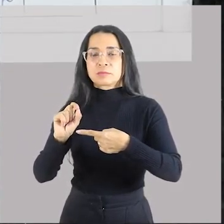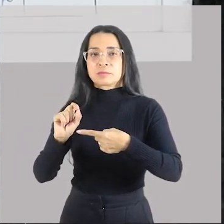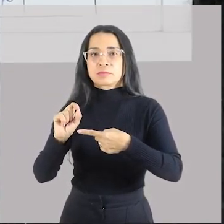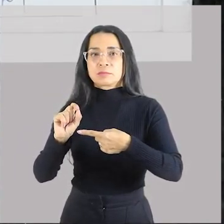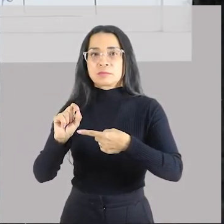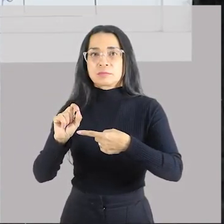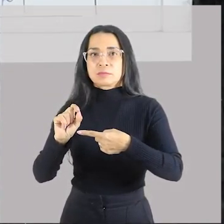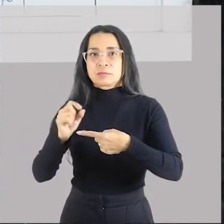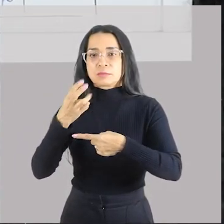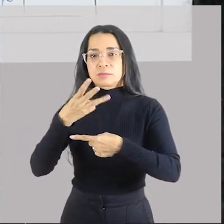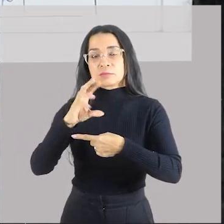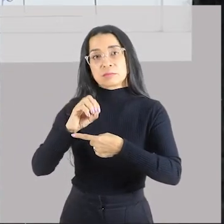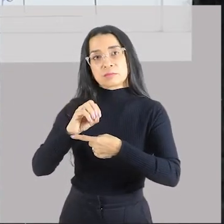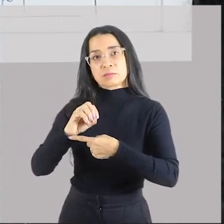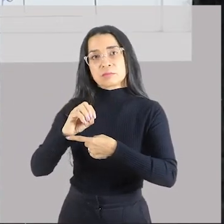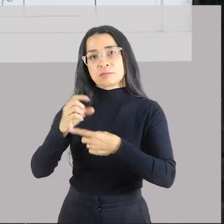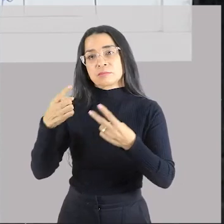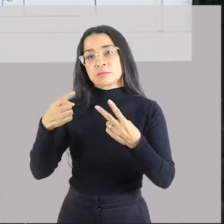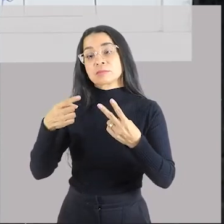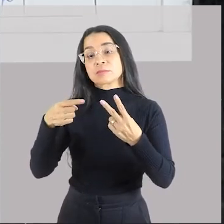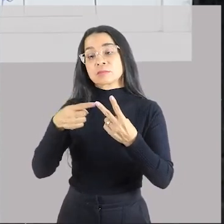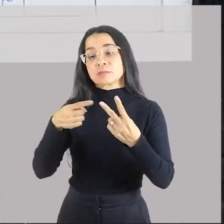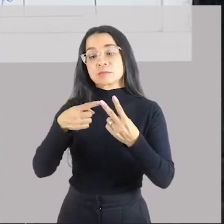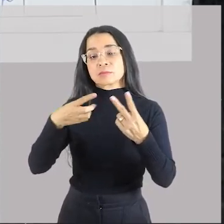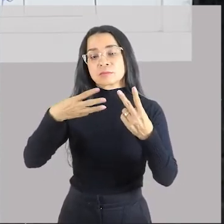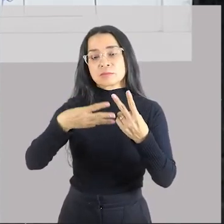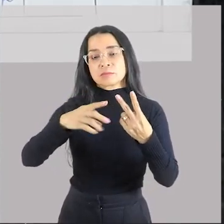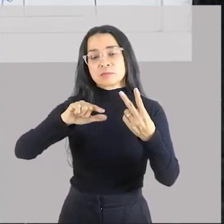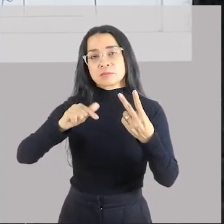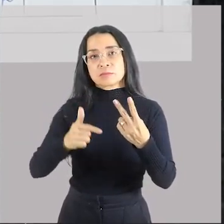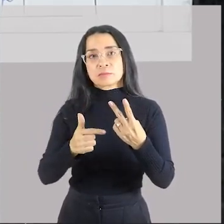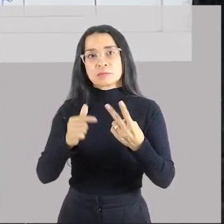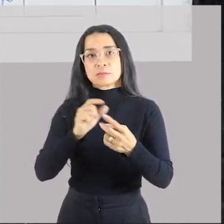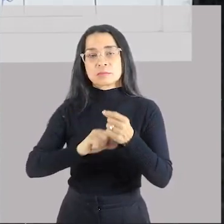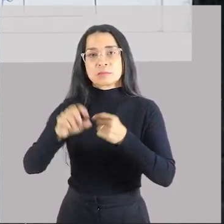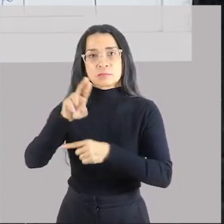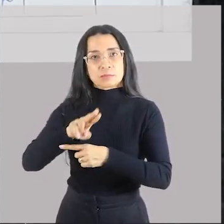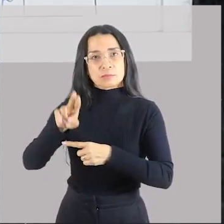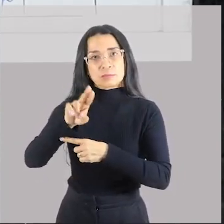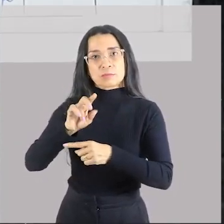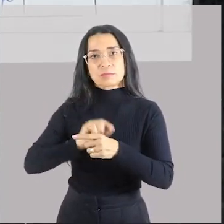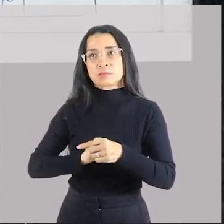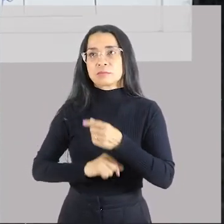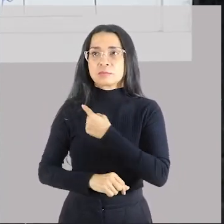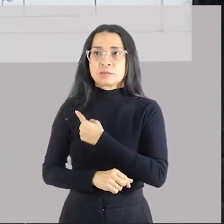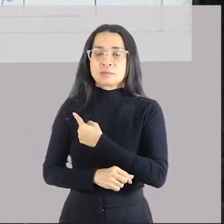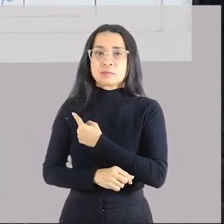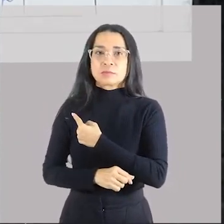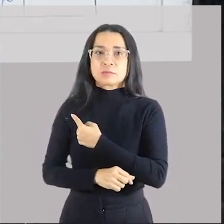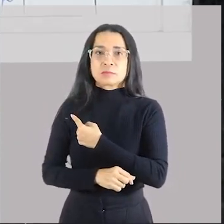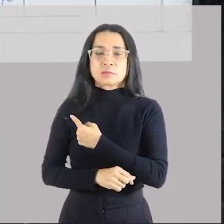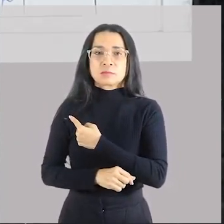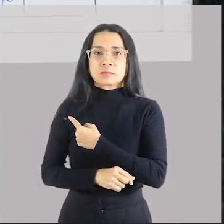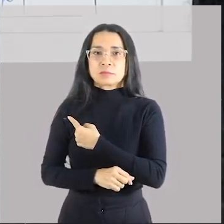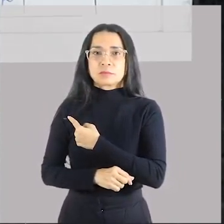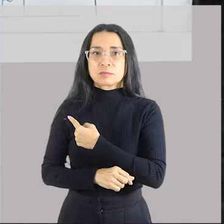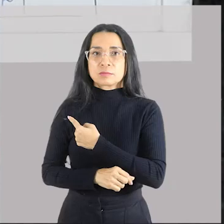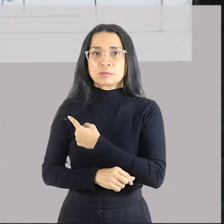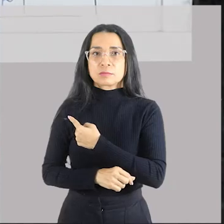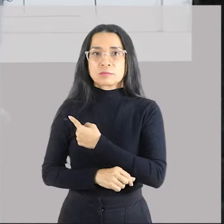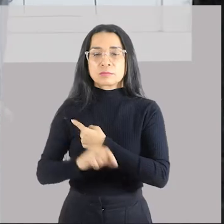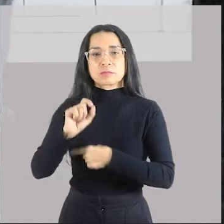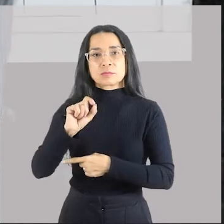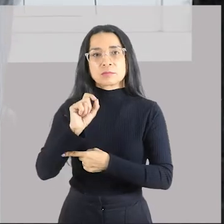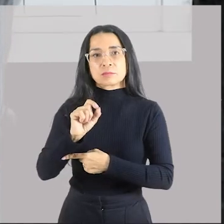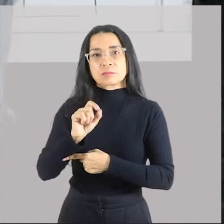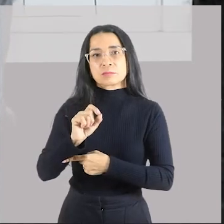Cosseno de 30, raiz de 3 sobre 2. Legal aqui que a gente recordou também os ângulos notáveis lá da trigonometria, né? Então nós temos